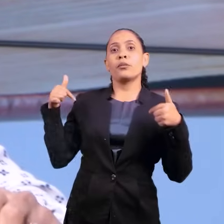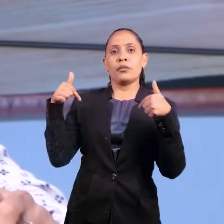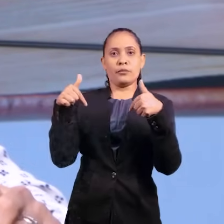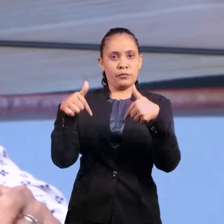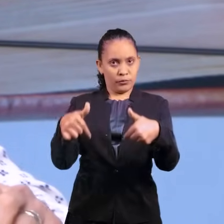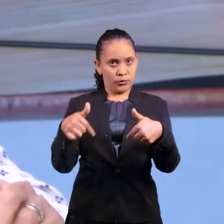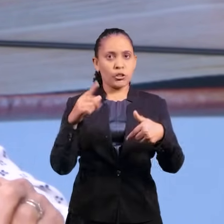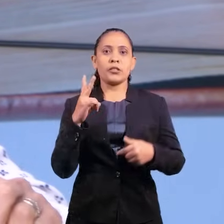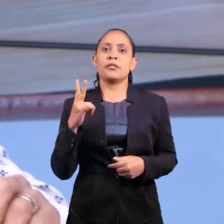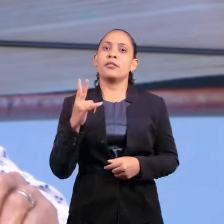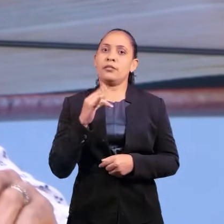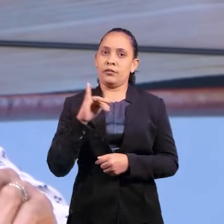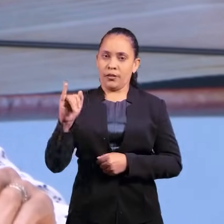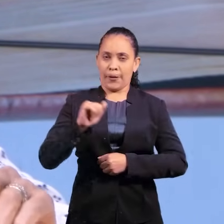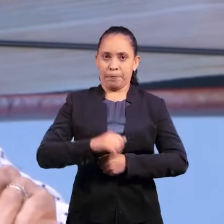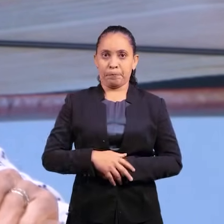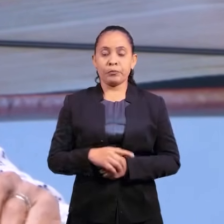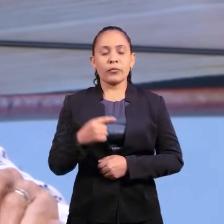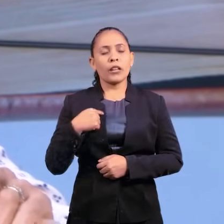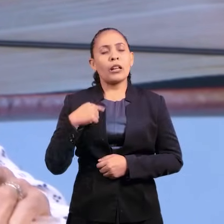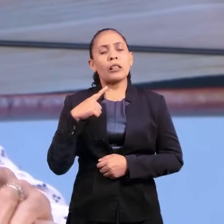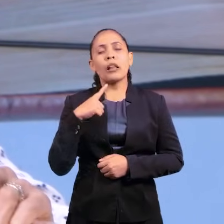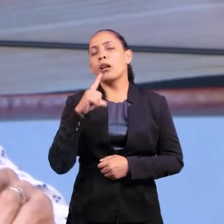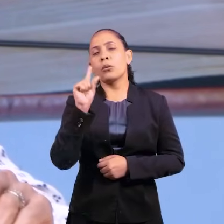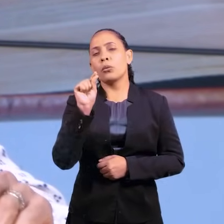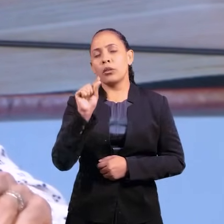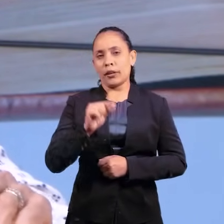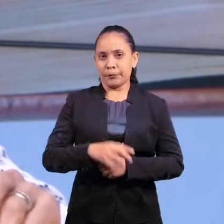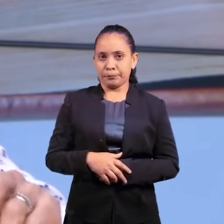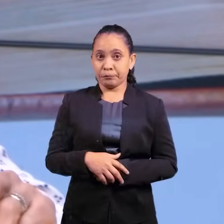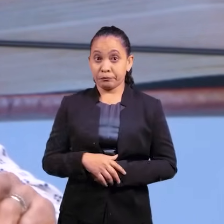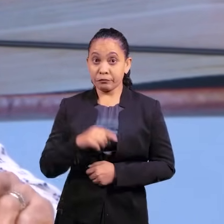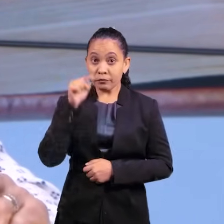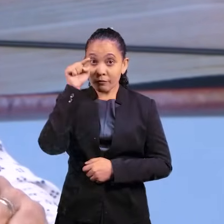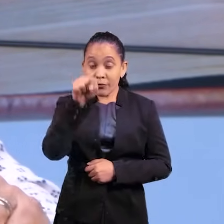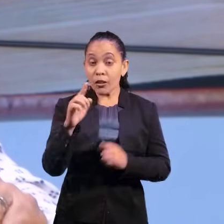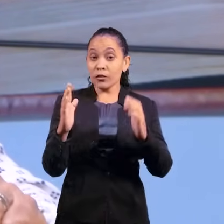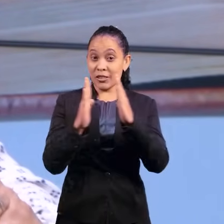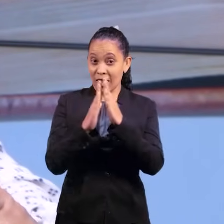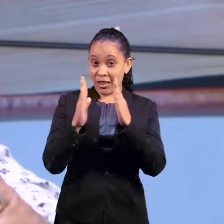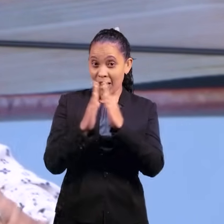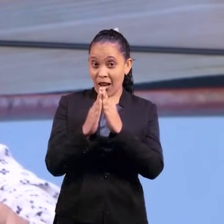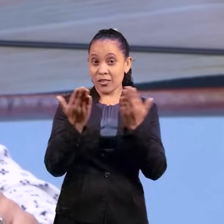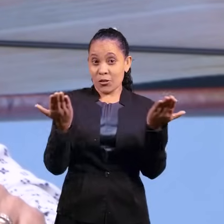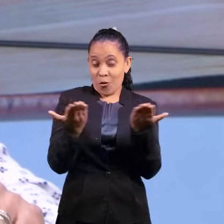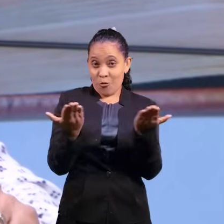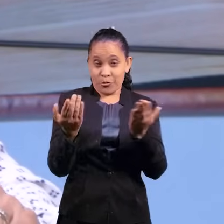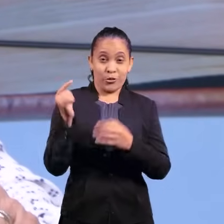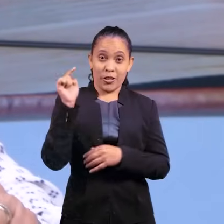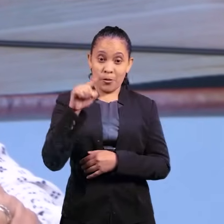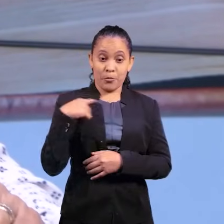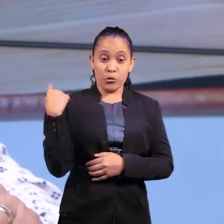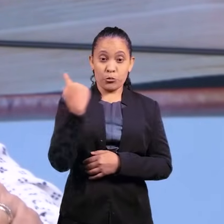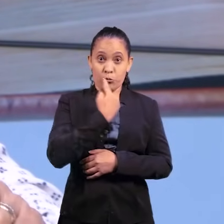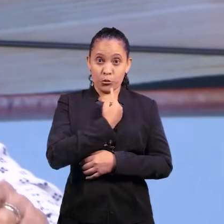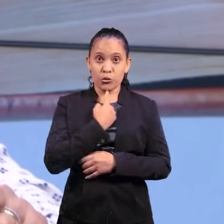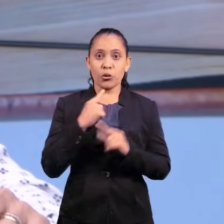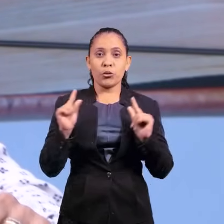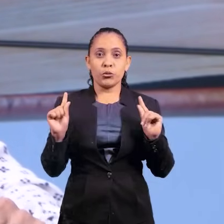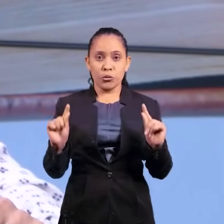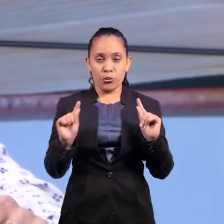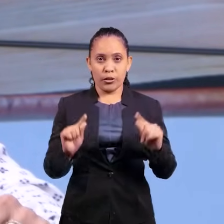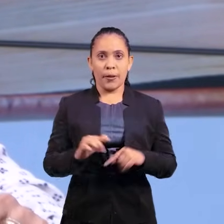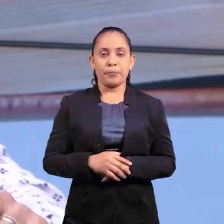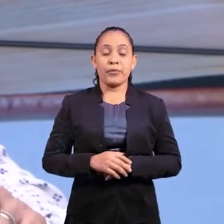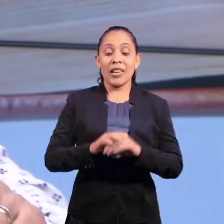tirar. Porque tem um incentivo muito grande para você que está em casa, para todos nós, é